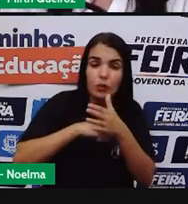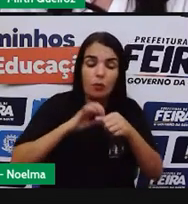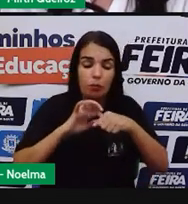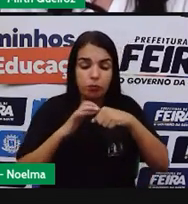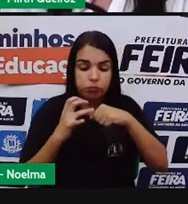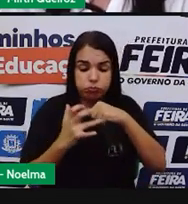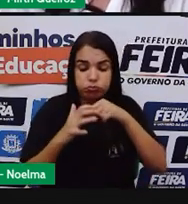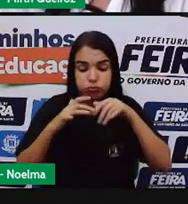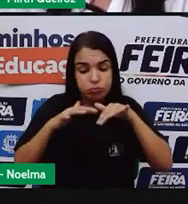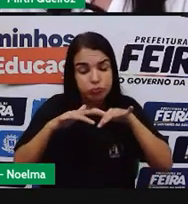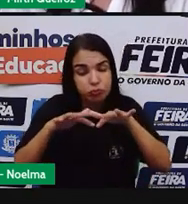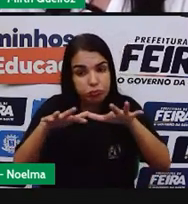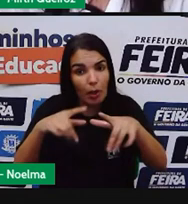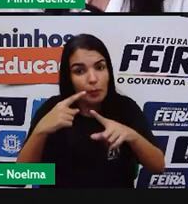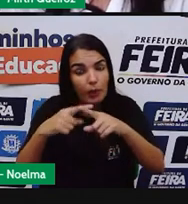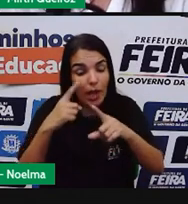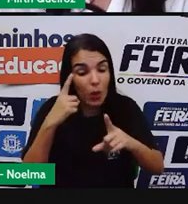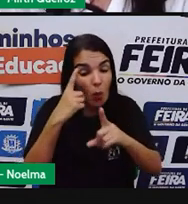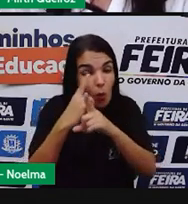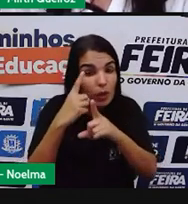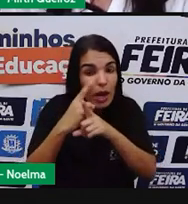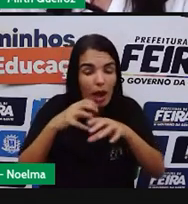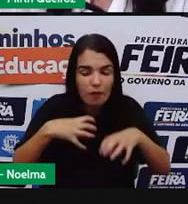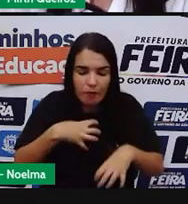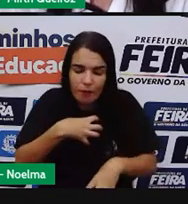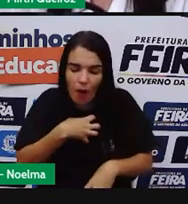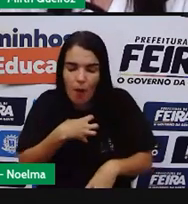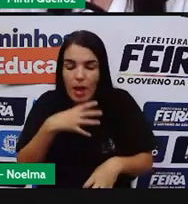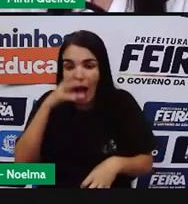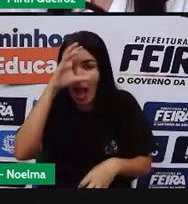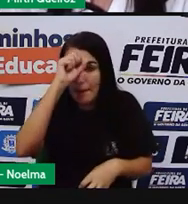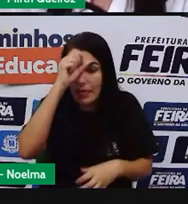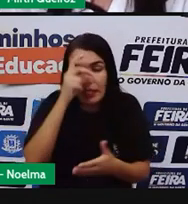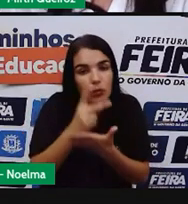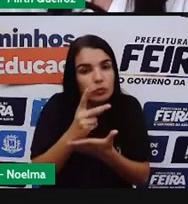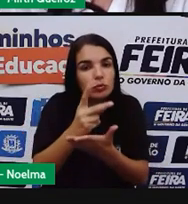encontrar meios para que a gente pudesse continuar aprendendo.